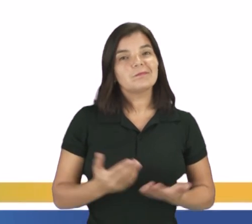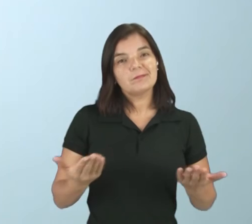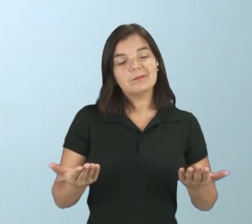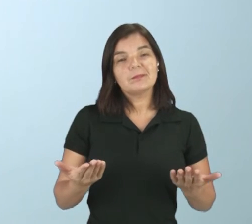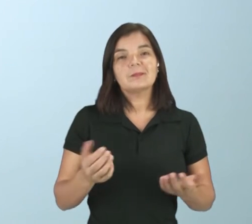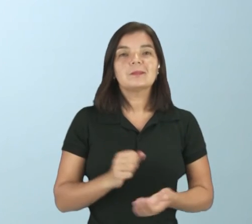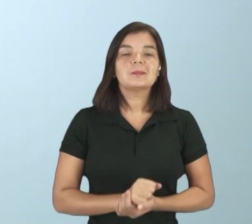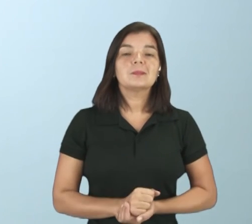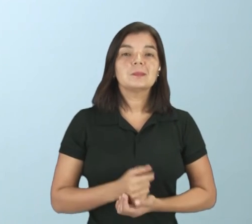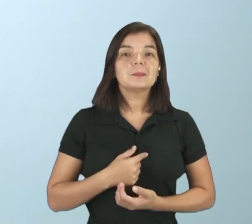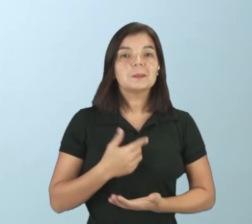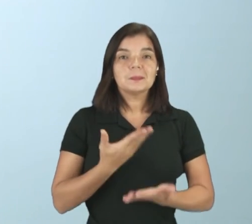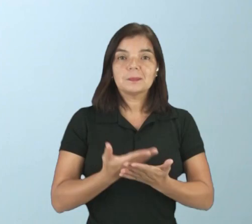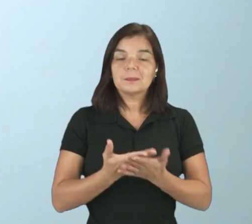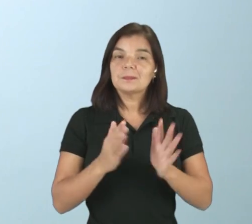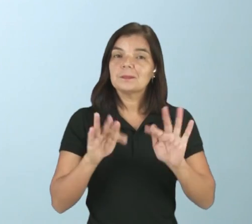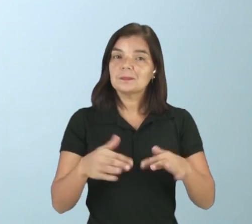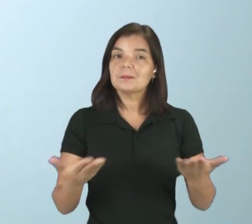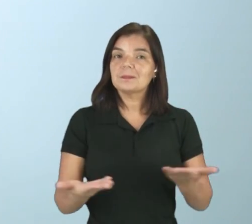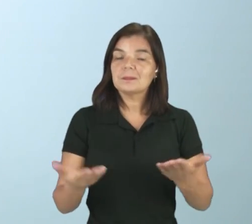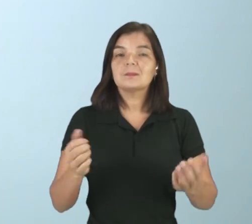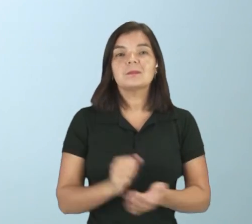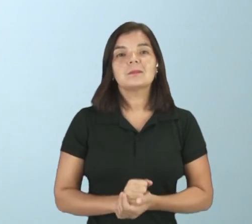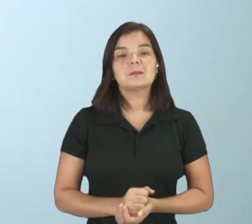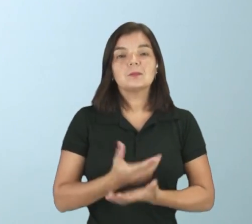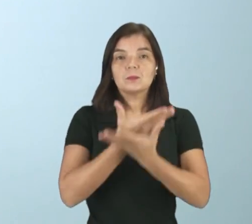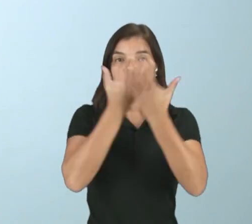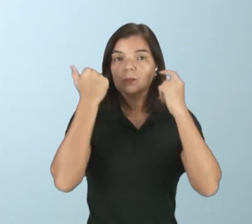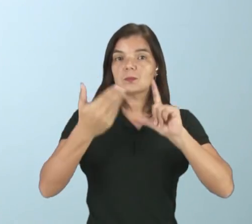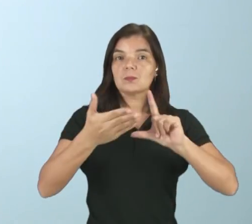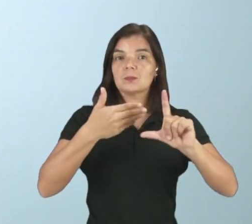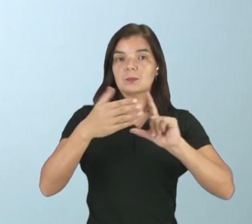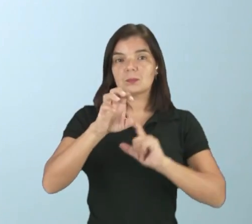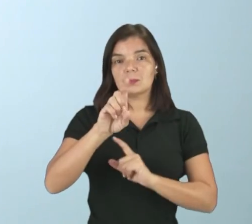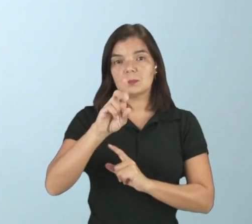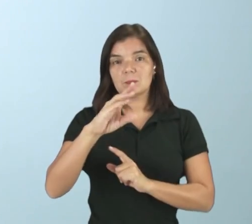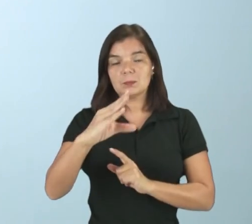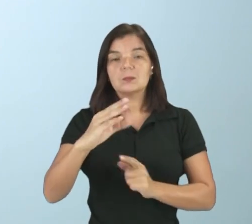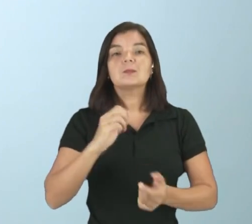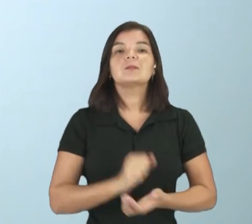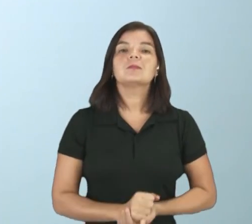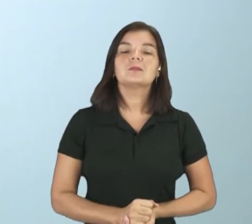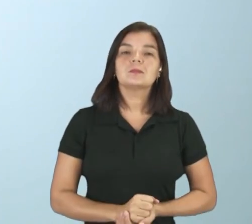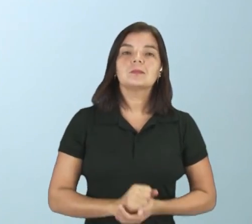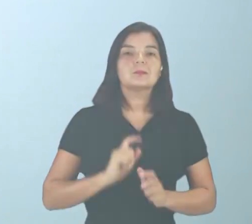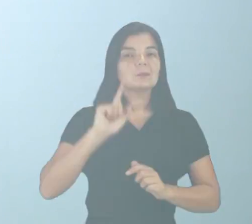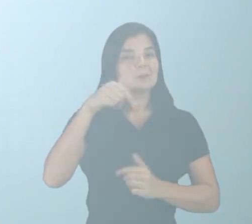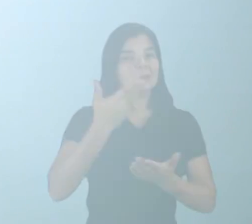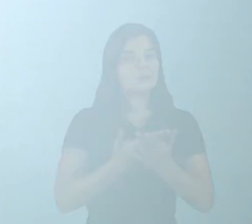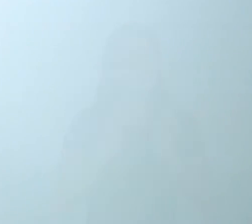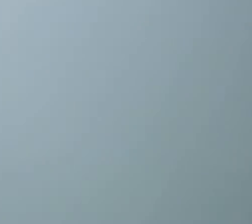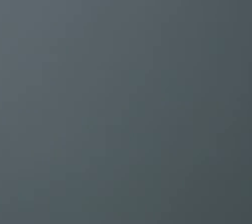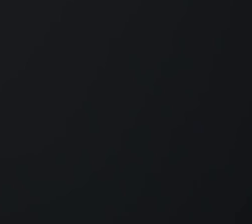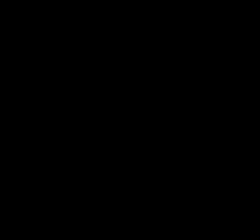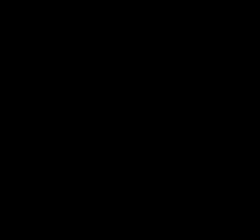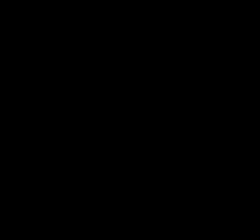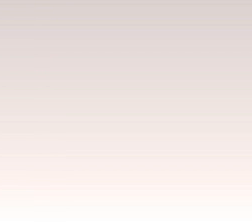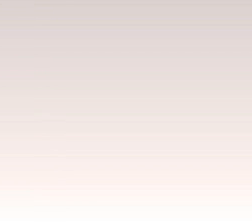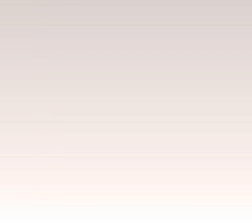Então, pessoal, nós ficamos por aqui. E não esqueçam de acessar a plataforma Eduque. Até a próxima!